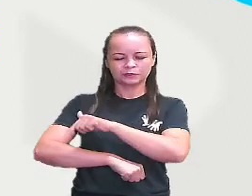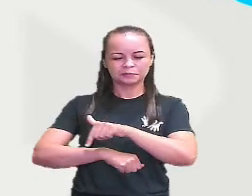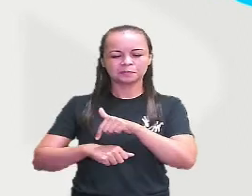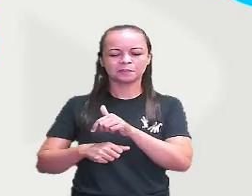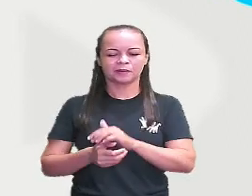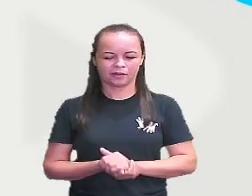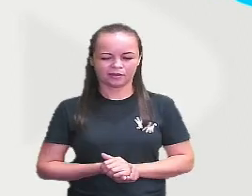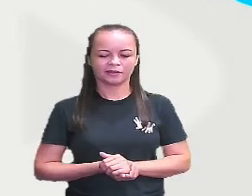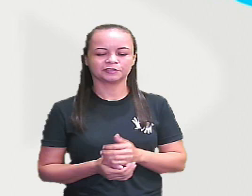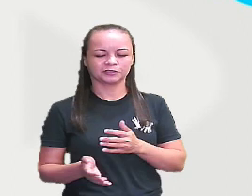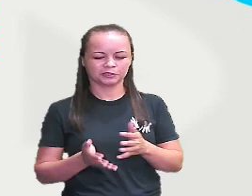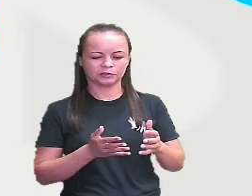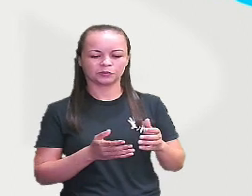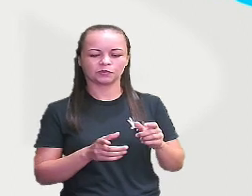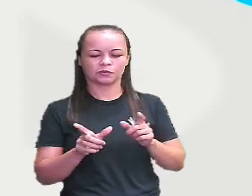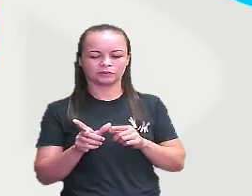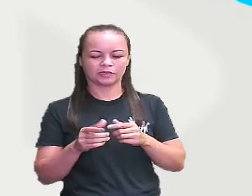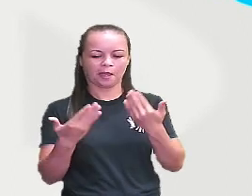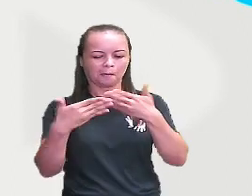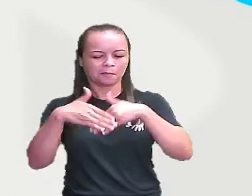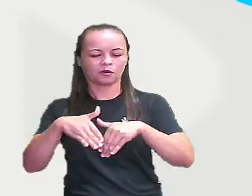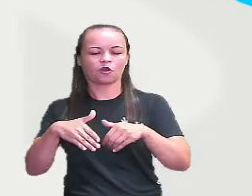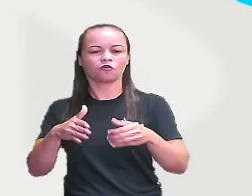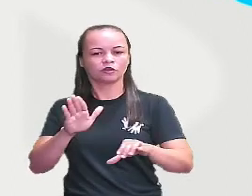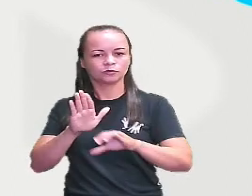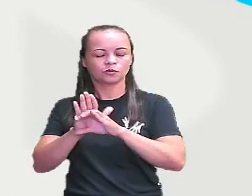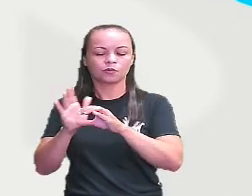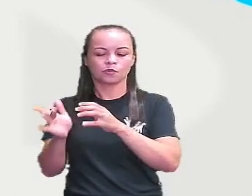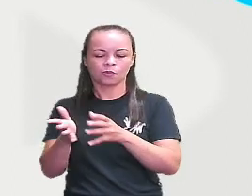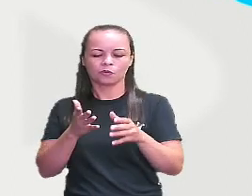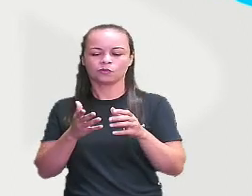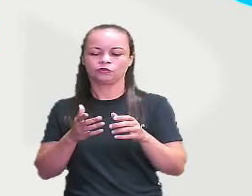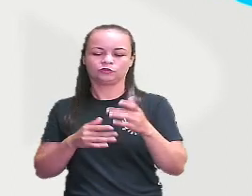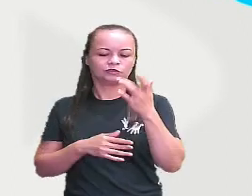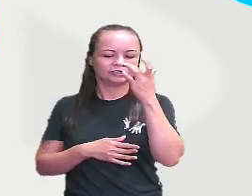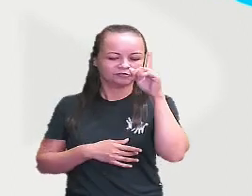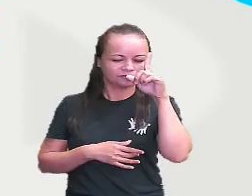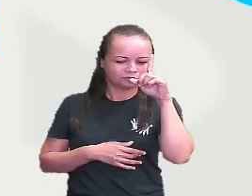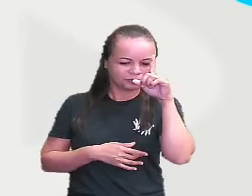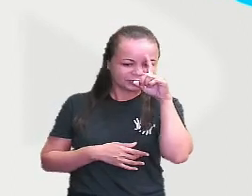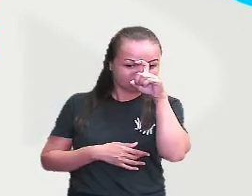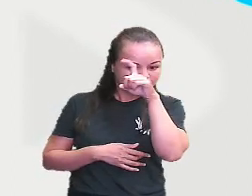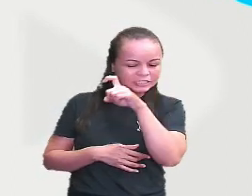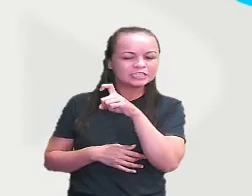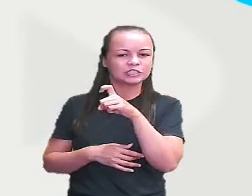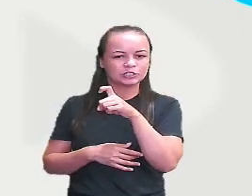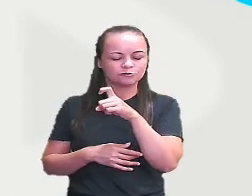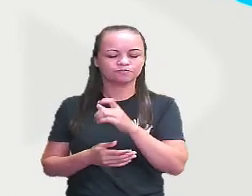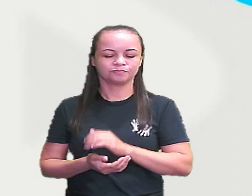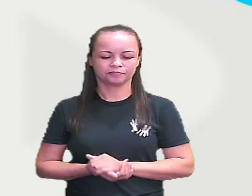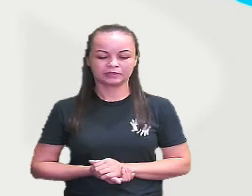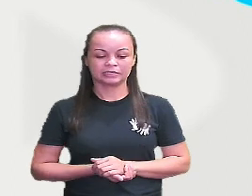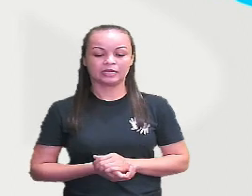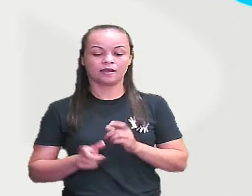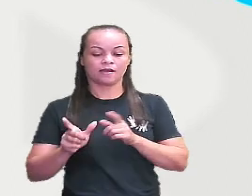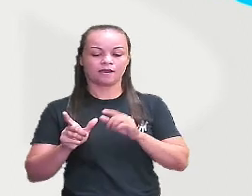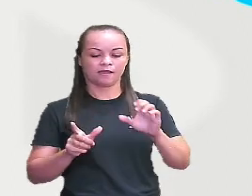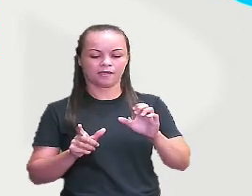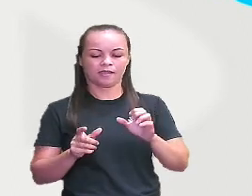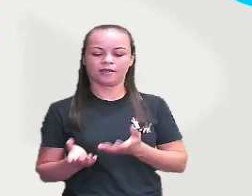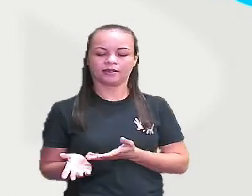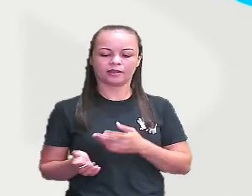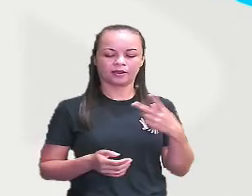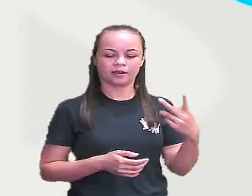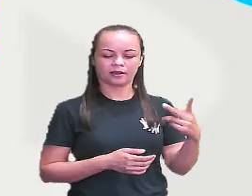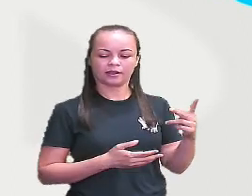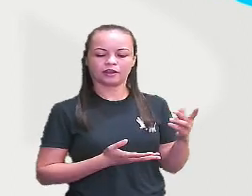a festa não acontecerá. E aí, qual dessas orações apresenta aí palavras que tem esse